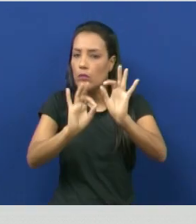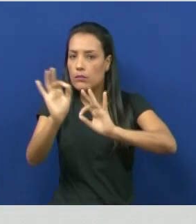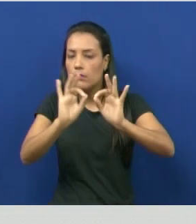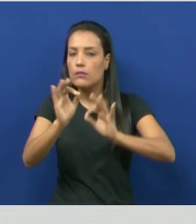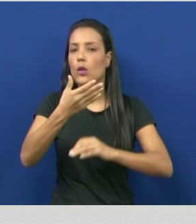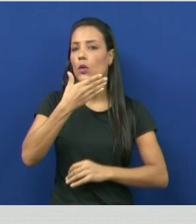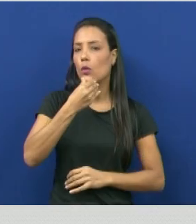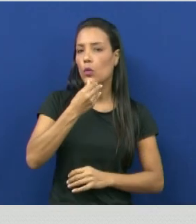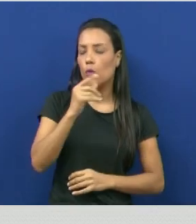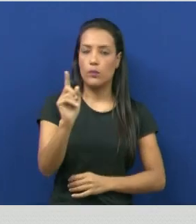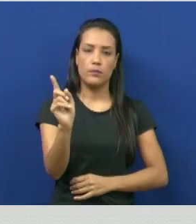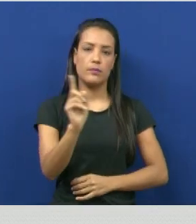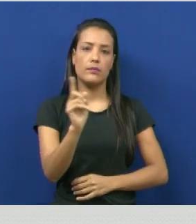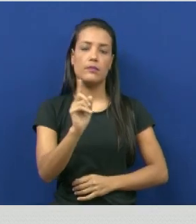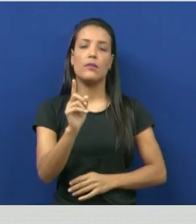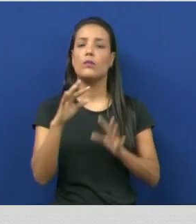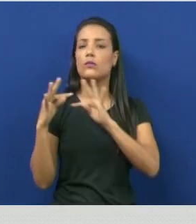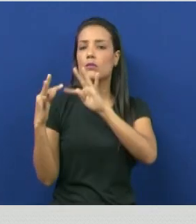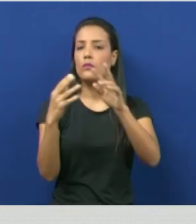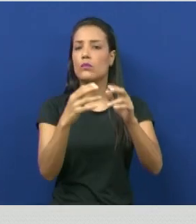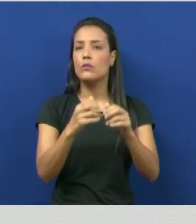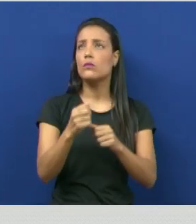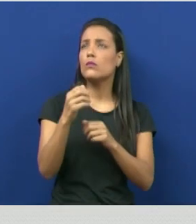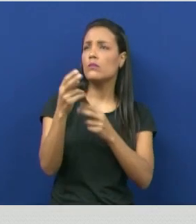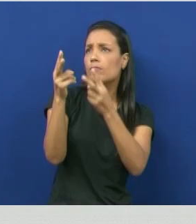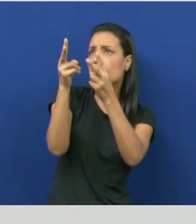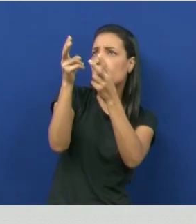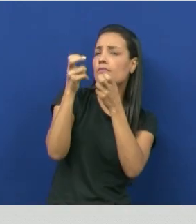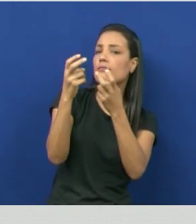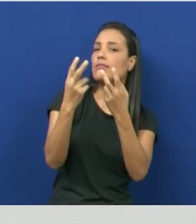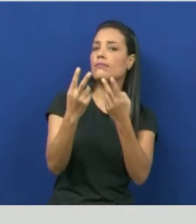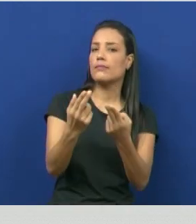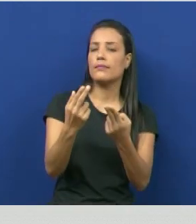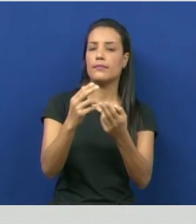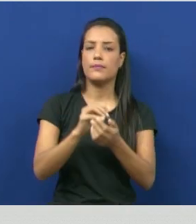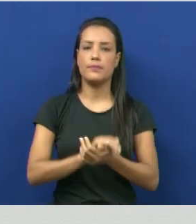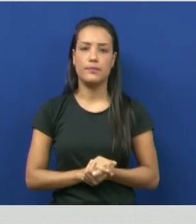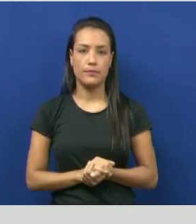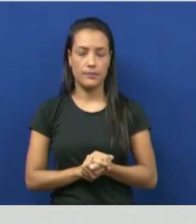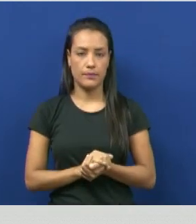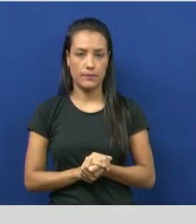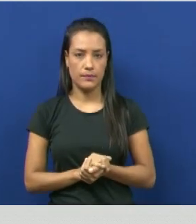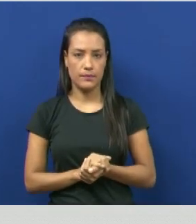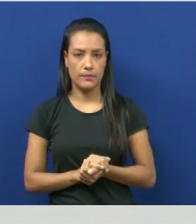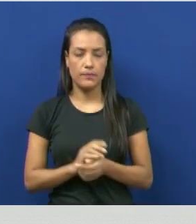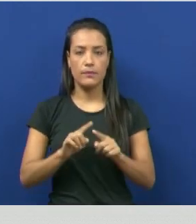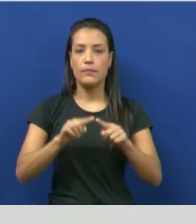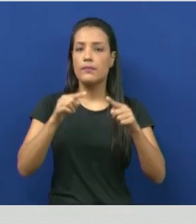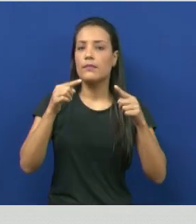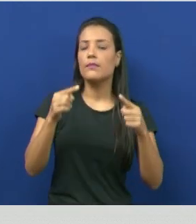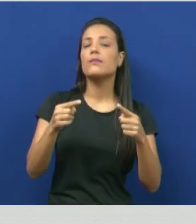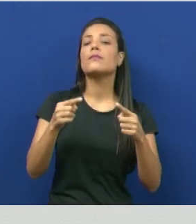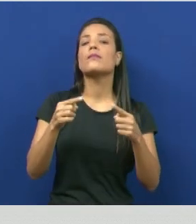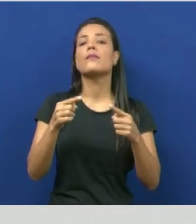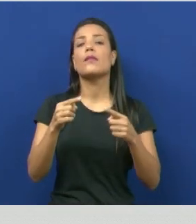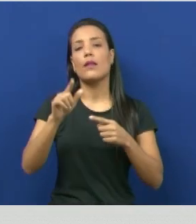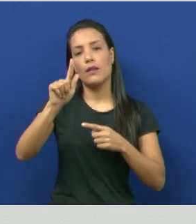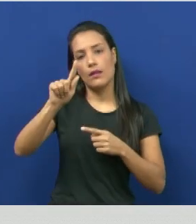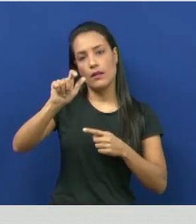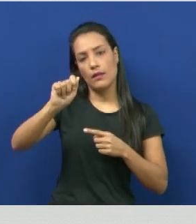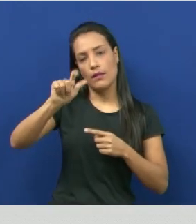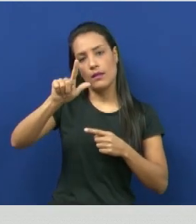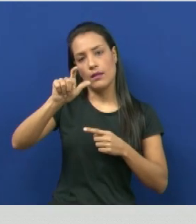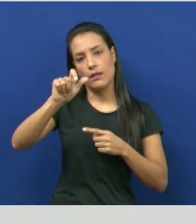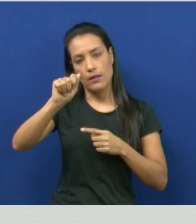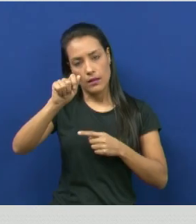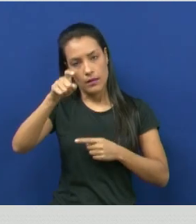da mesma forma, observadas por todos da mesma maneira. E a galáxia a qual fazemos parte é chamada de Via